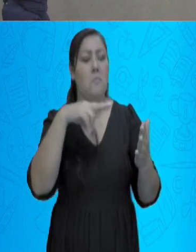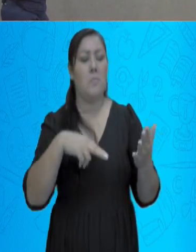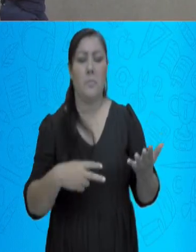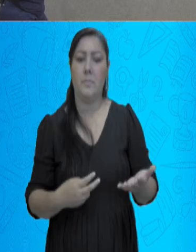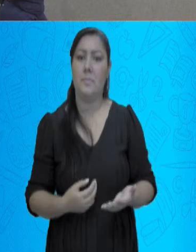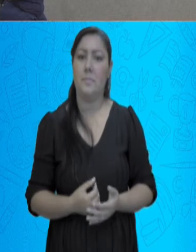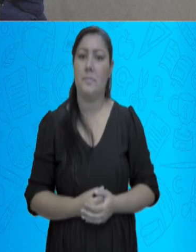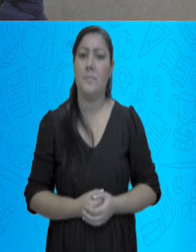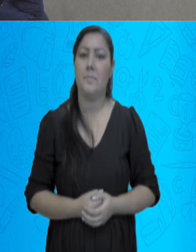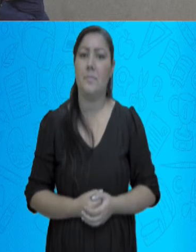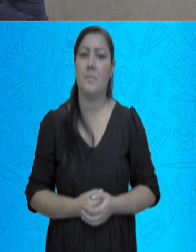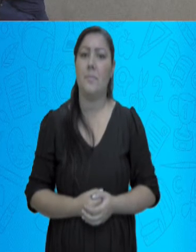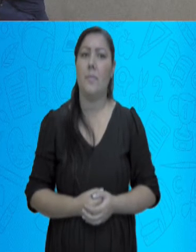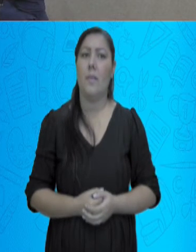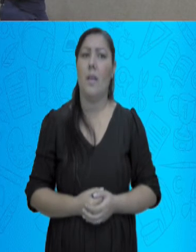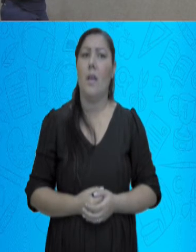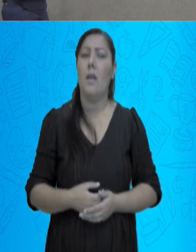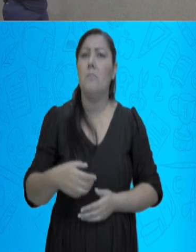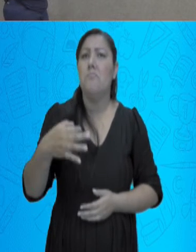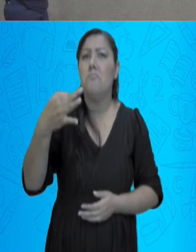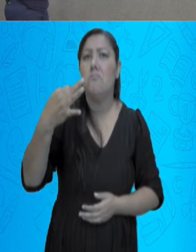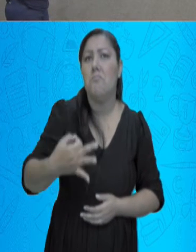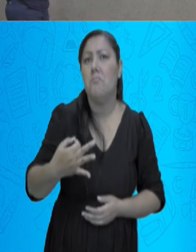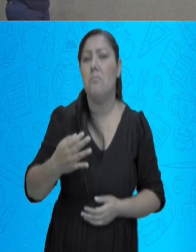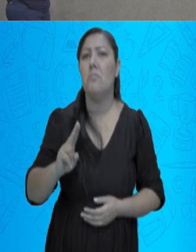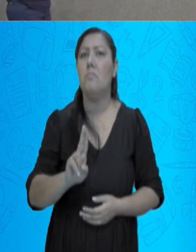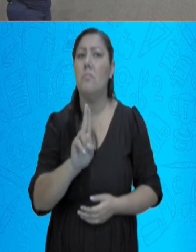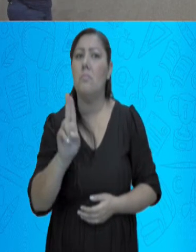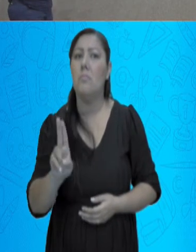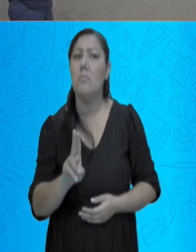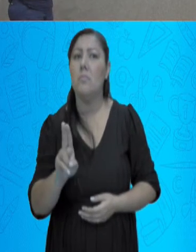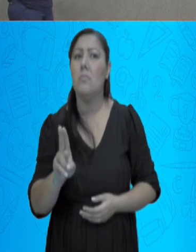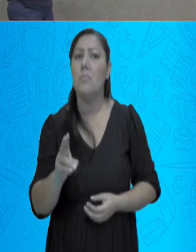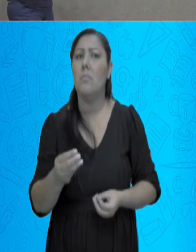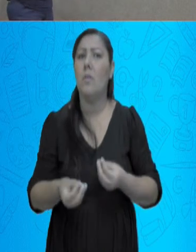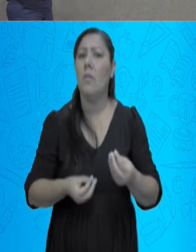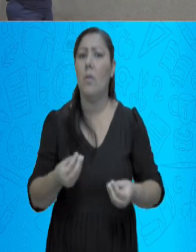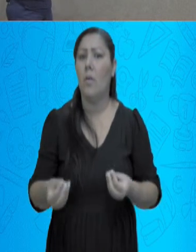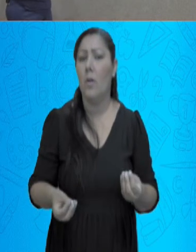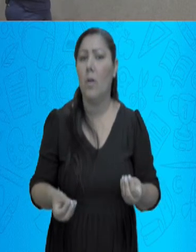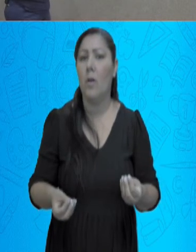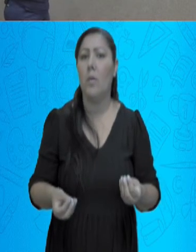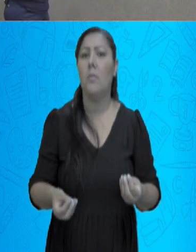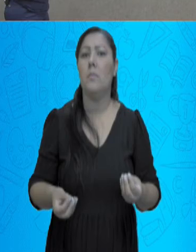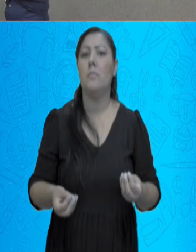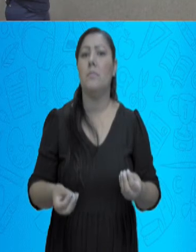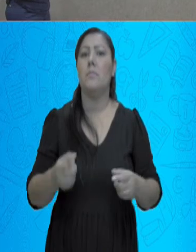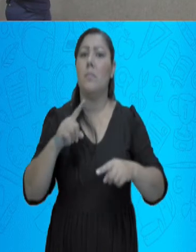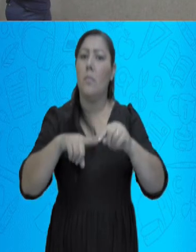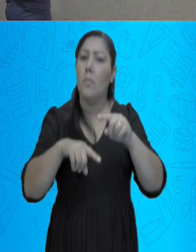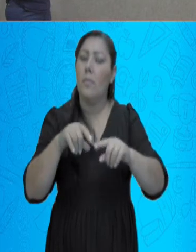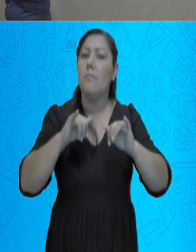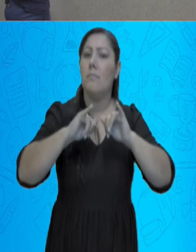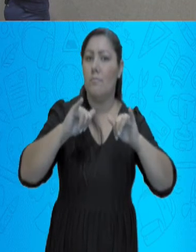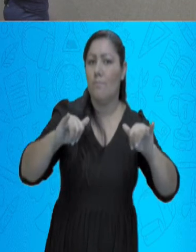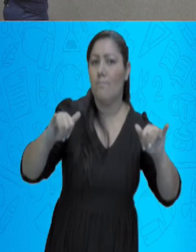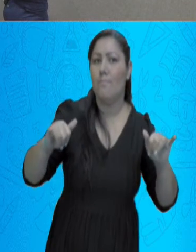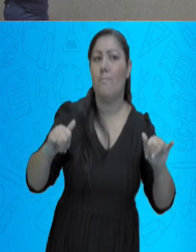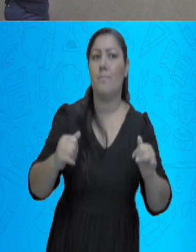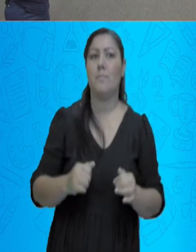E o uso correto? Onde que eu devo usar, não é mesmo? Então, ele é um material de divulgação. Nós falamos sobre